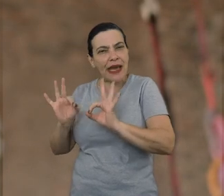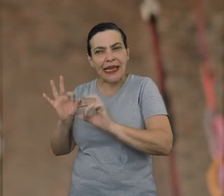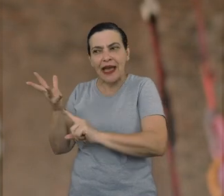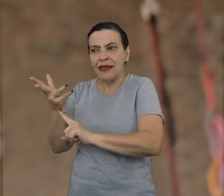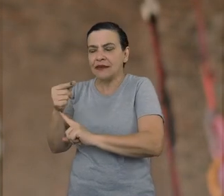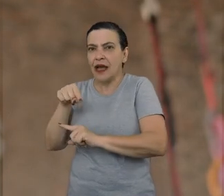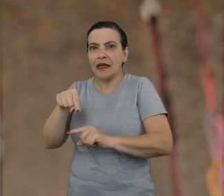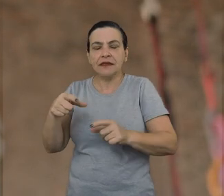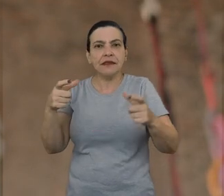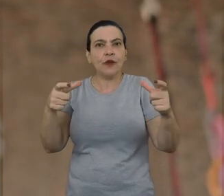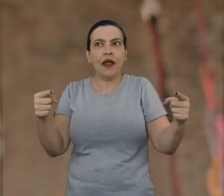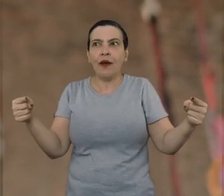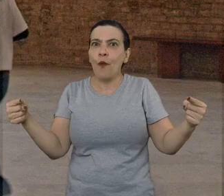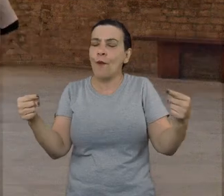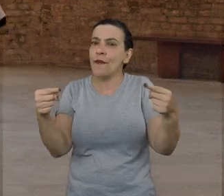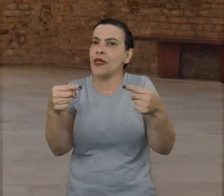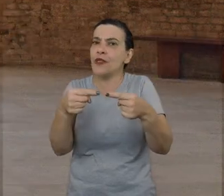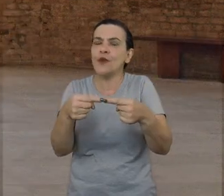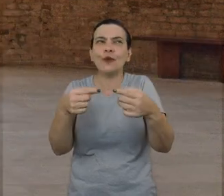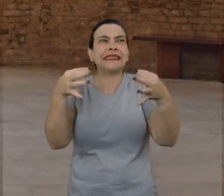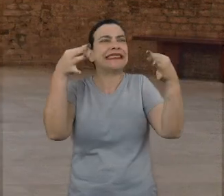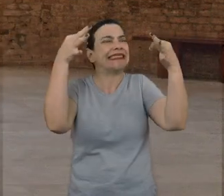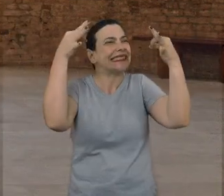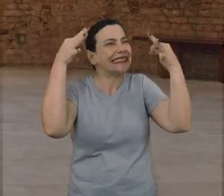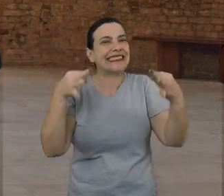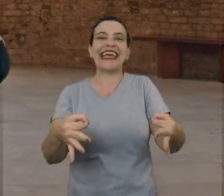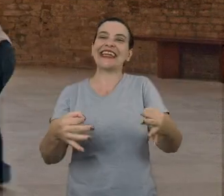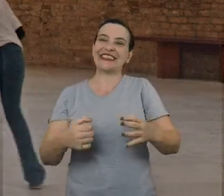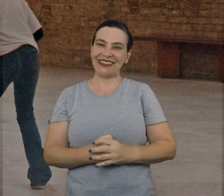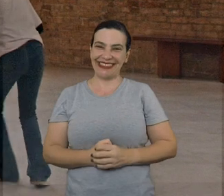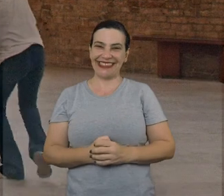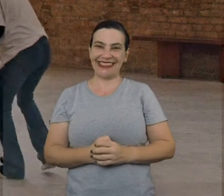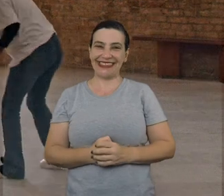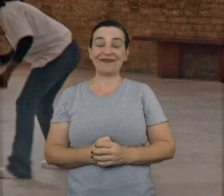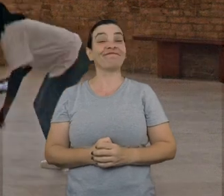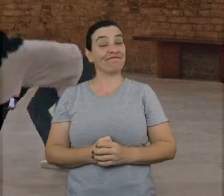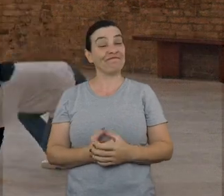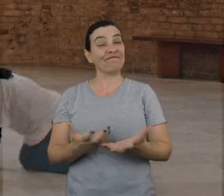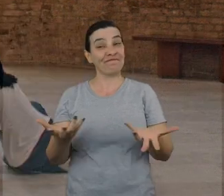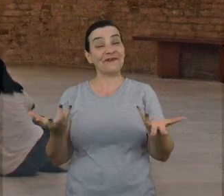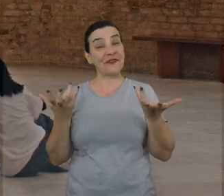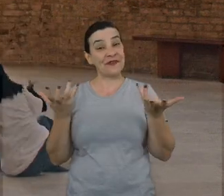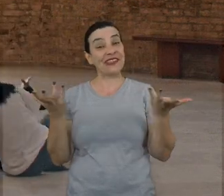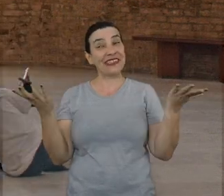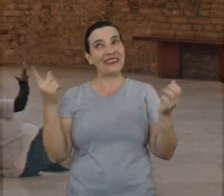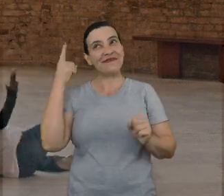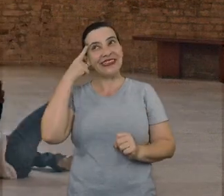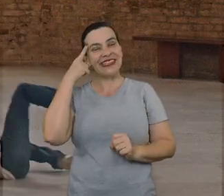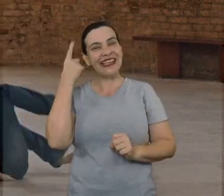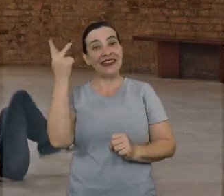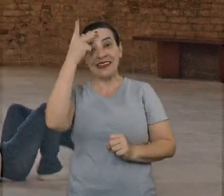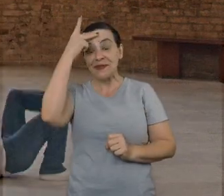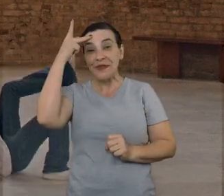Exatamente. Deu tudo certo. Mas a ideia era essa, que as pessoas chegassem olhando, já olhando